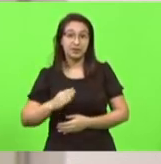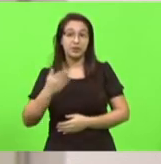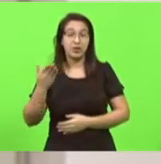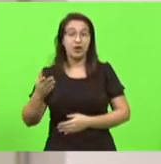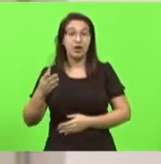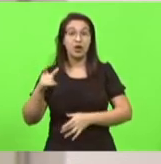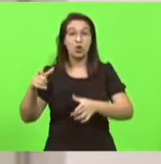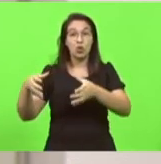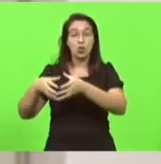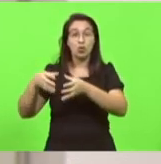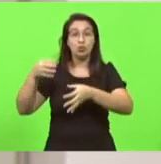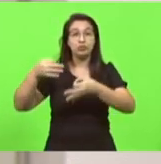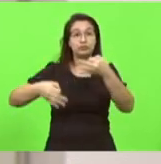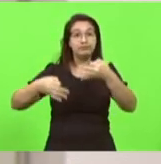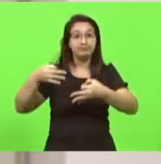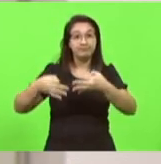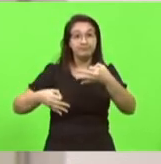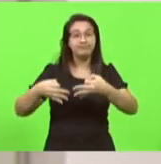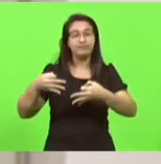extraordinários,